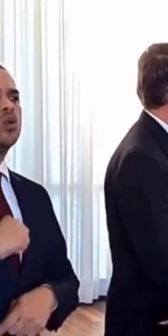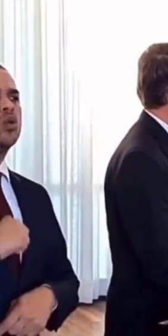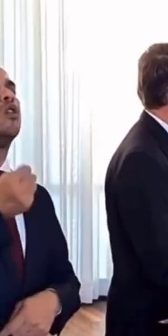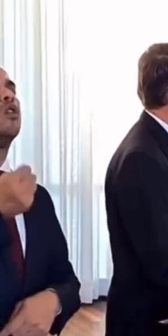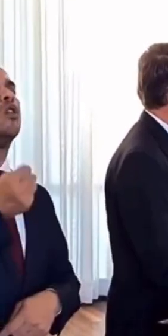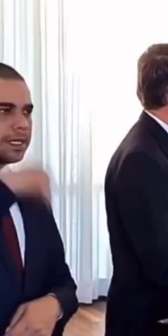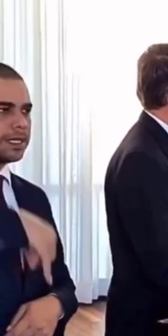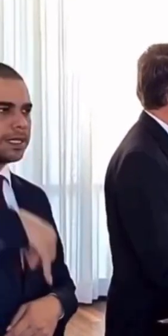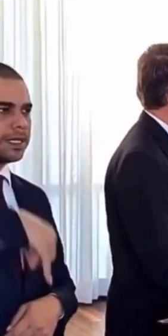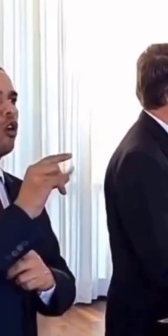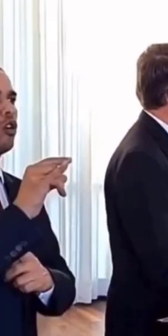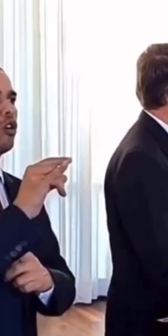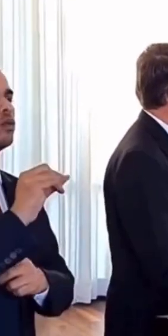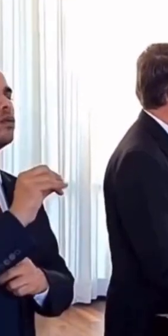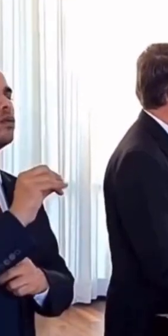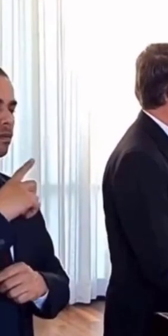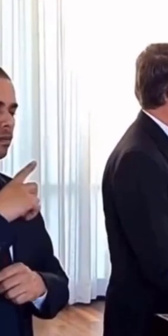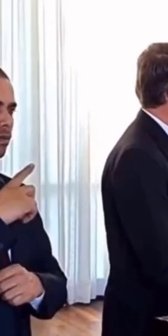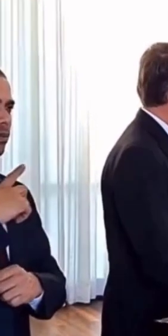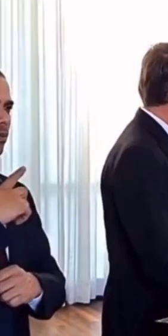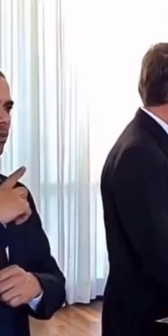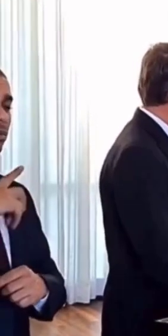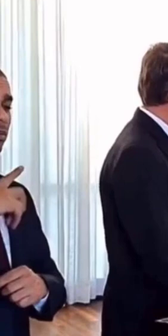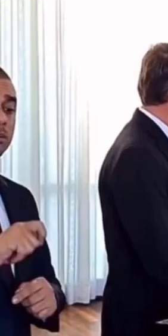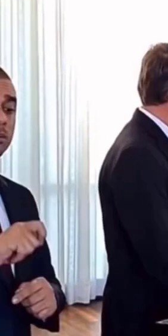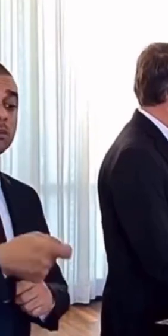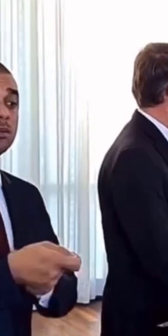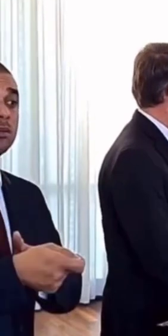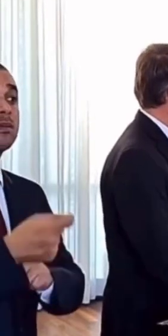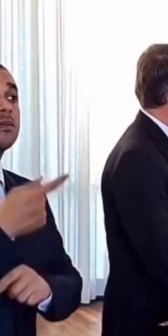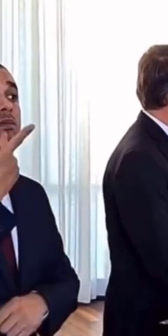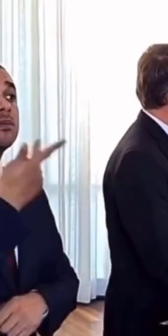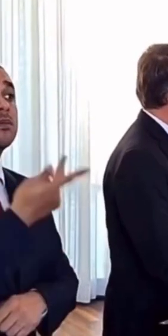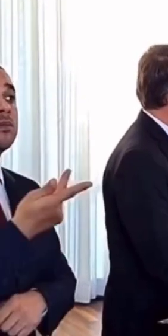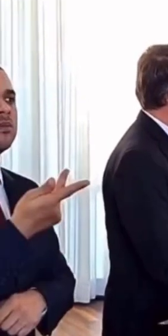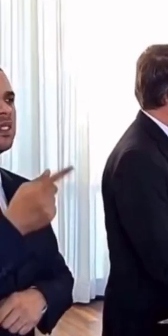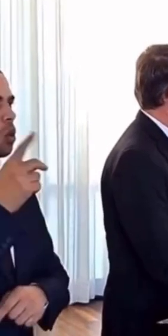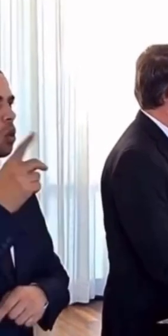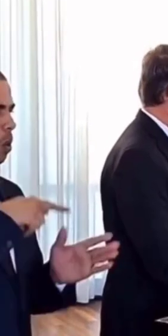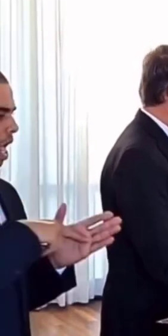de frescura, de mimimi. Como se você estiver sentindo falta de ar.